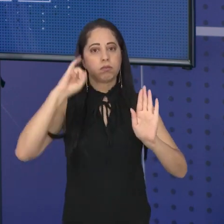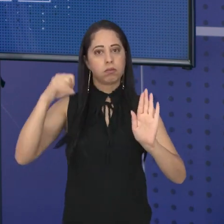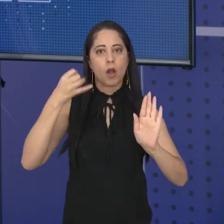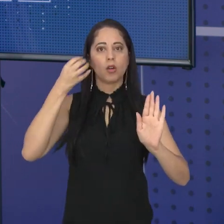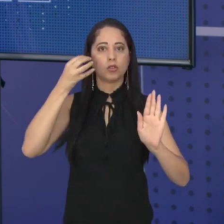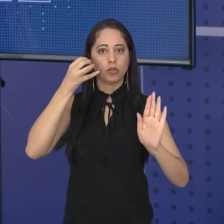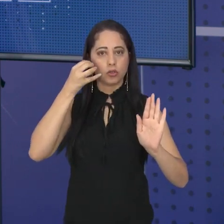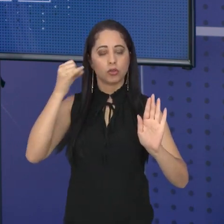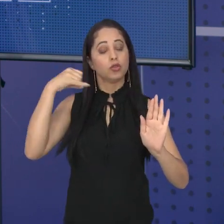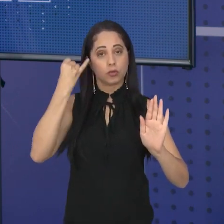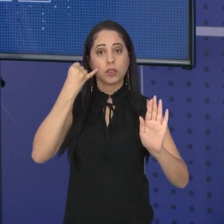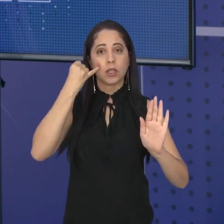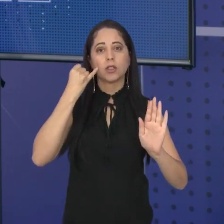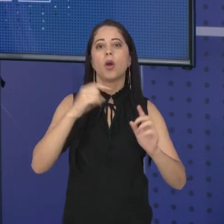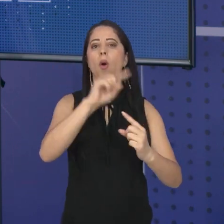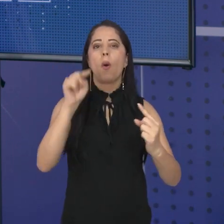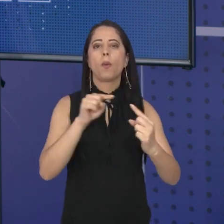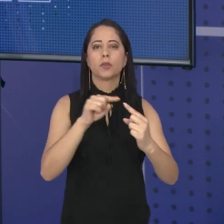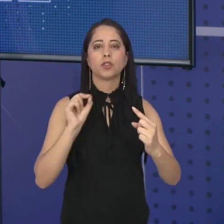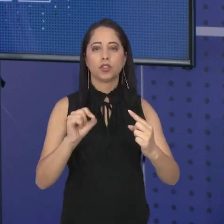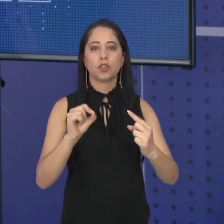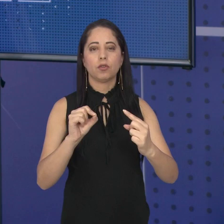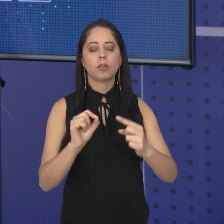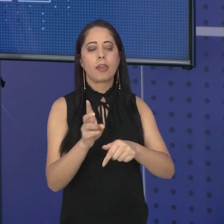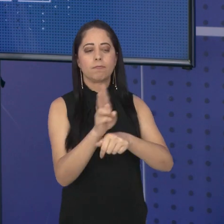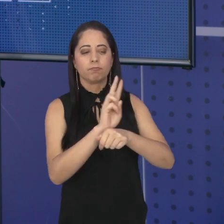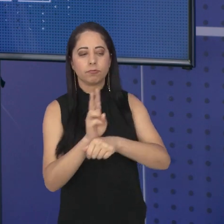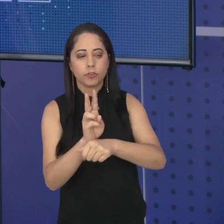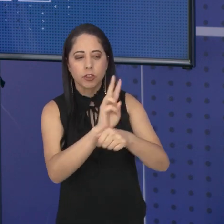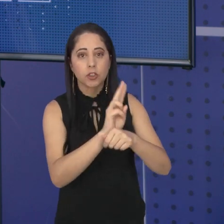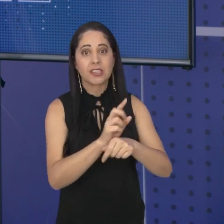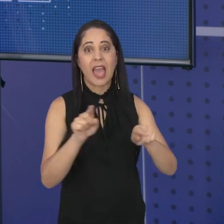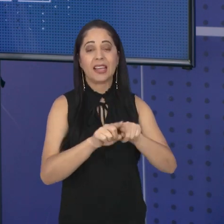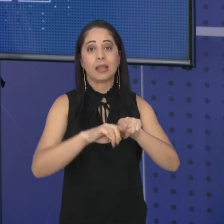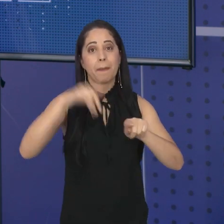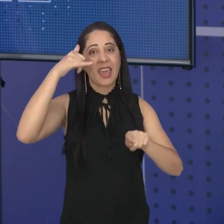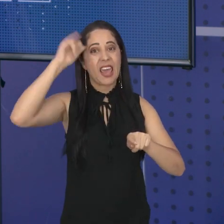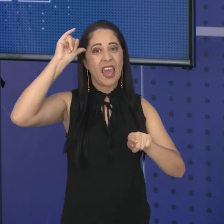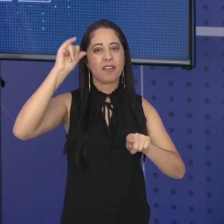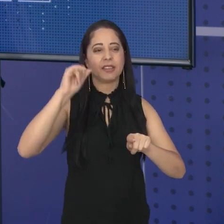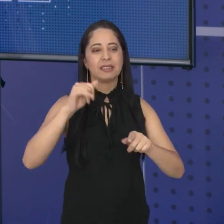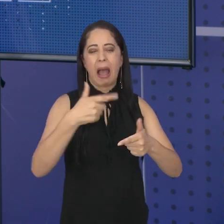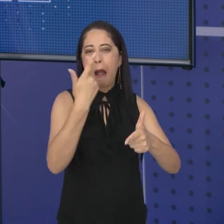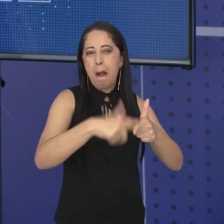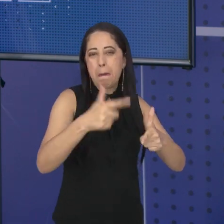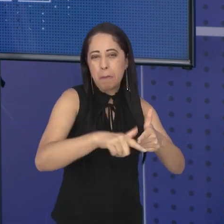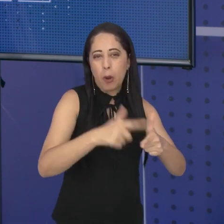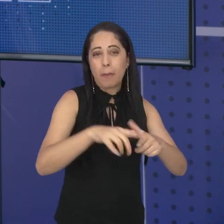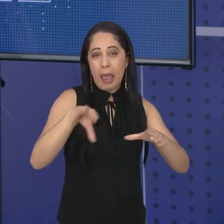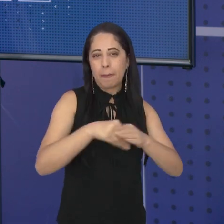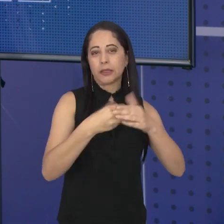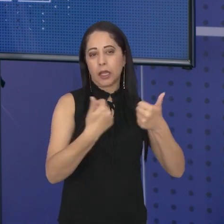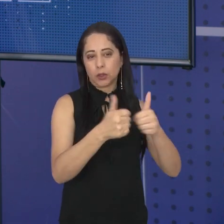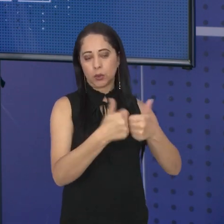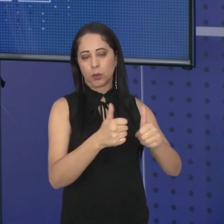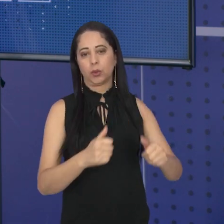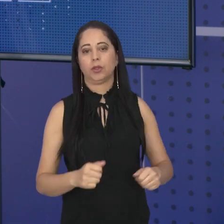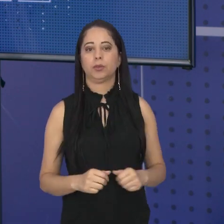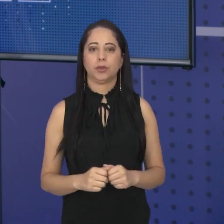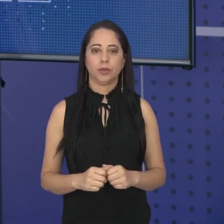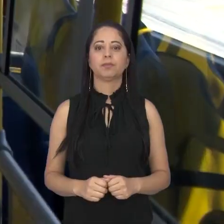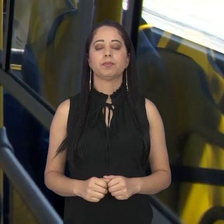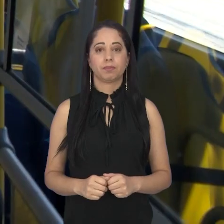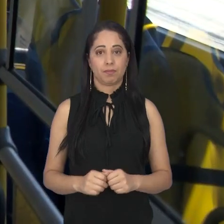Juvenil Silvério, tem como finalidade fiscalizar e coibir a prática de atos ilícitos. Vamos ver mais detalhes na